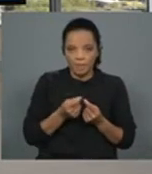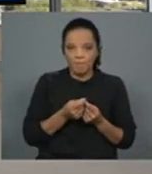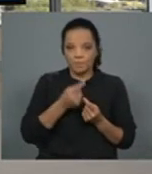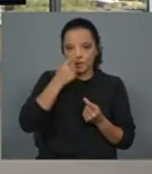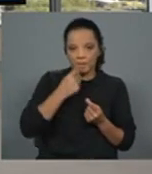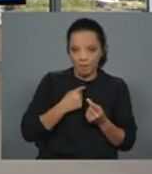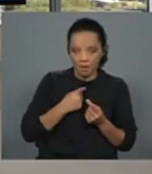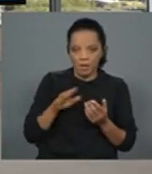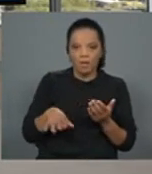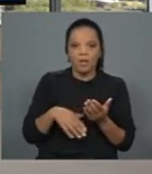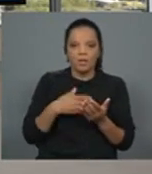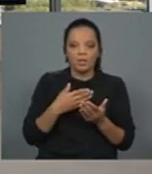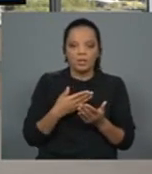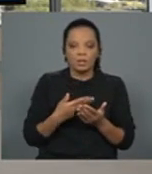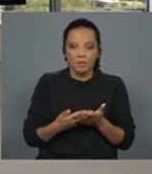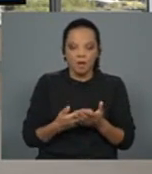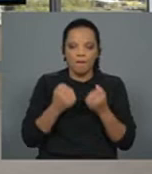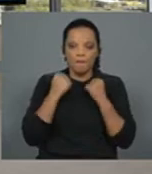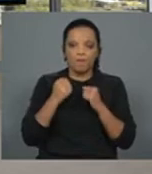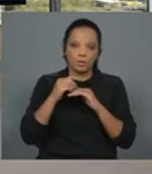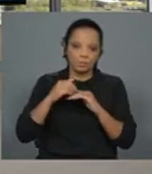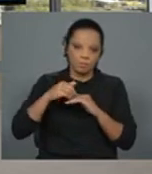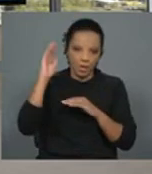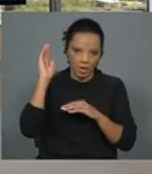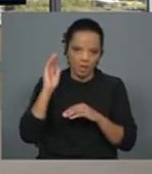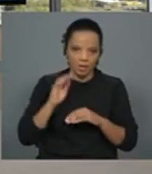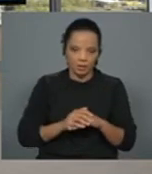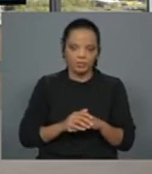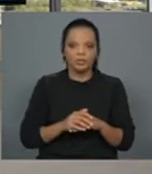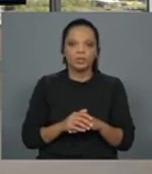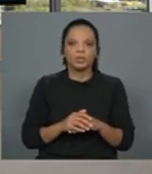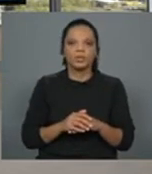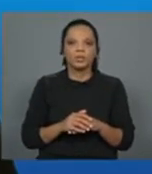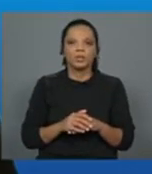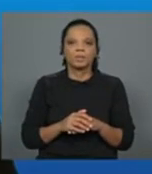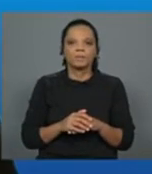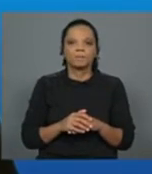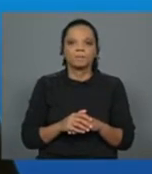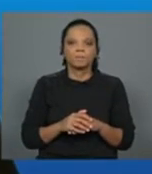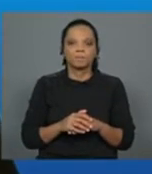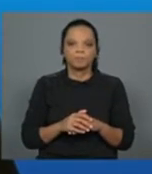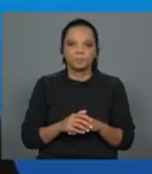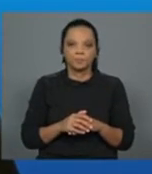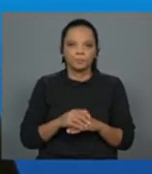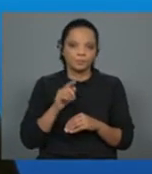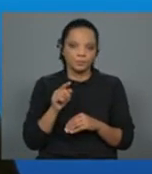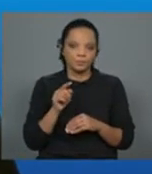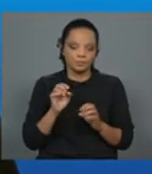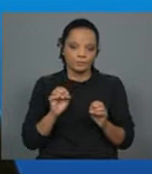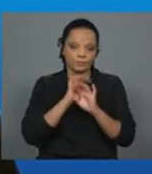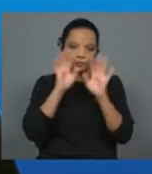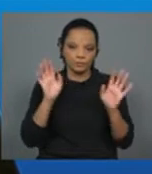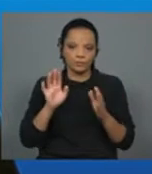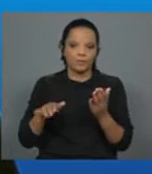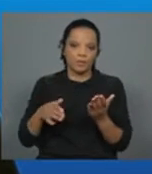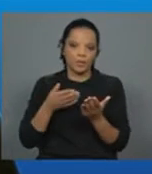falha, maior será a intensidade da vibração sísmica. E nesse percurso, obviamente, vão